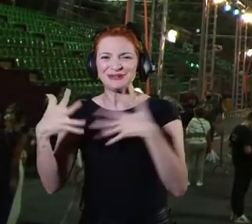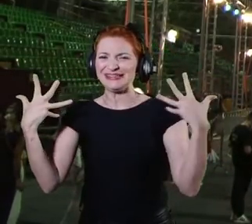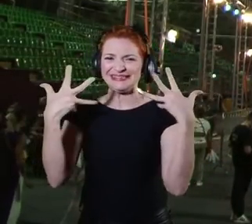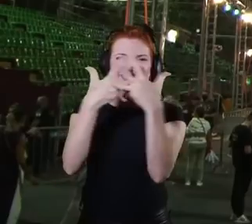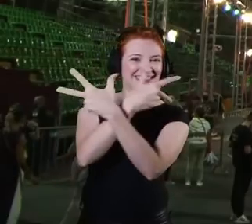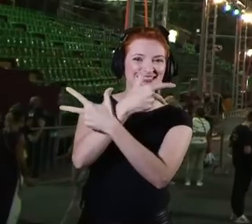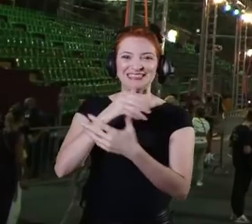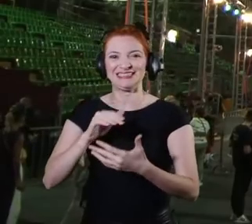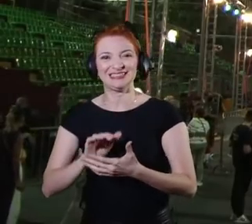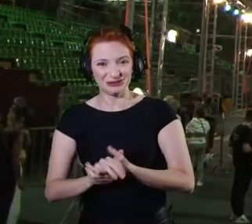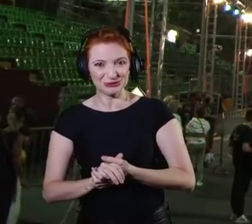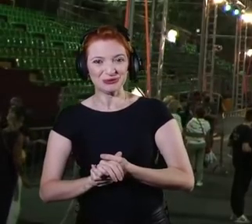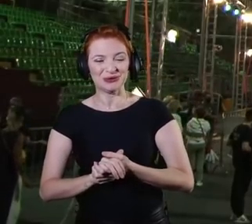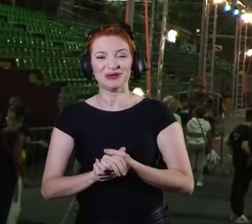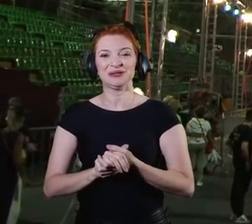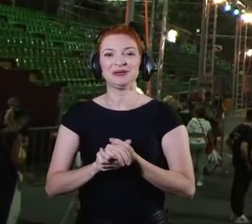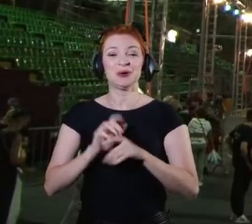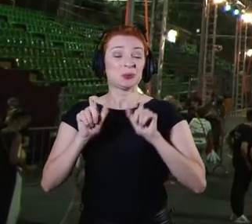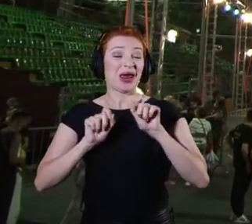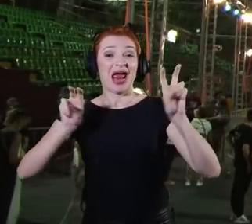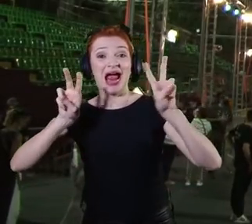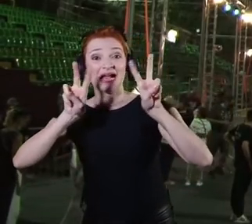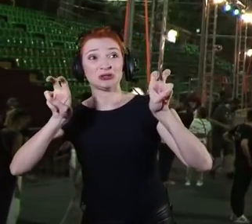bom, falar da questão, né, do conteúdo,